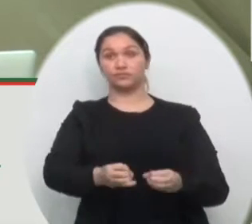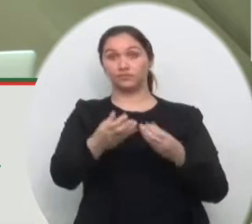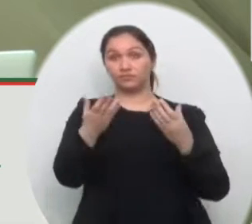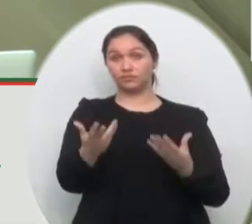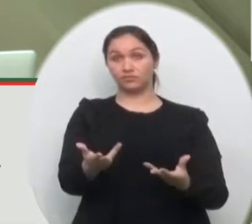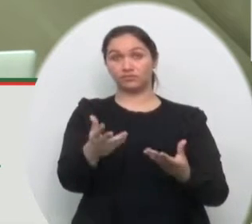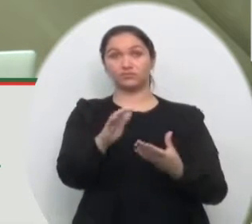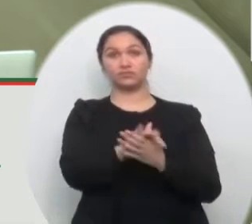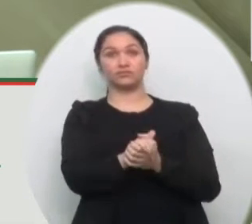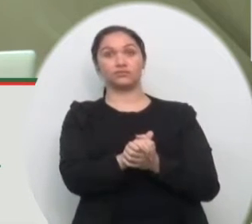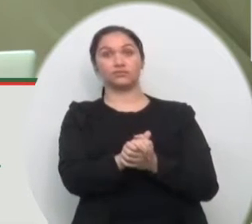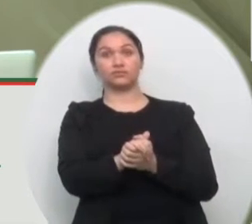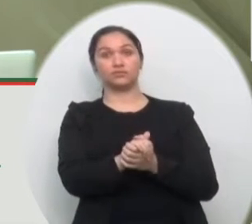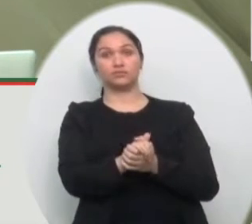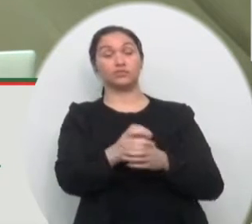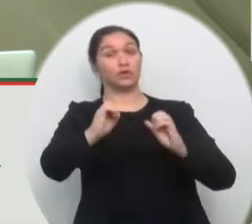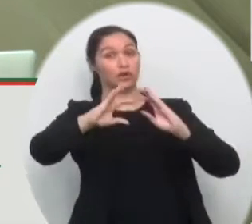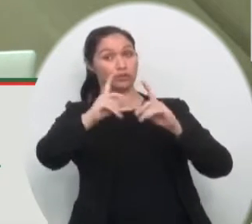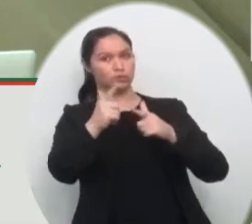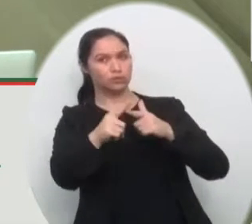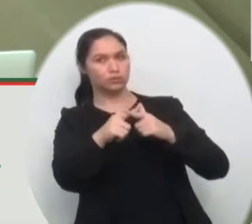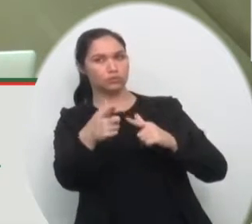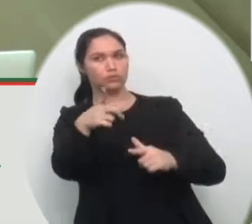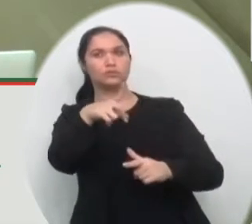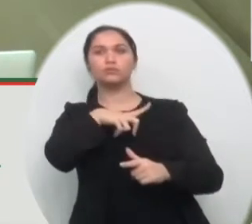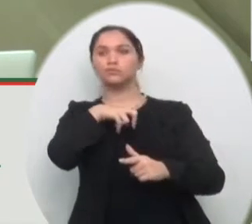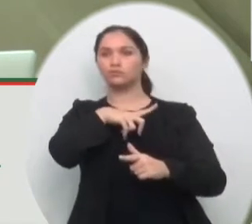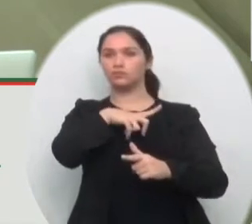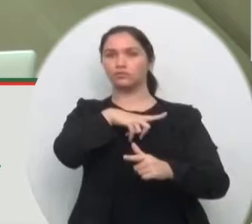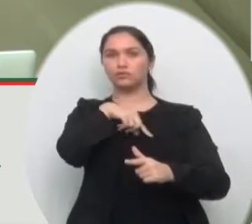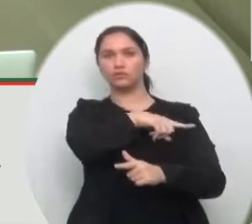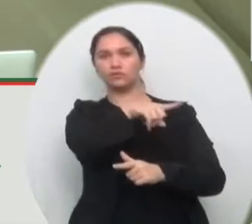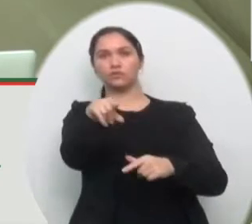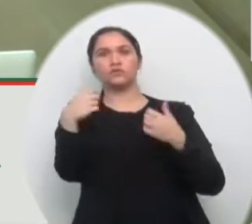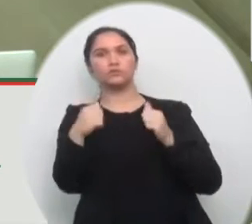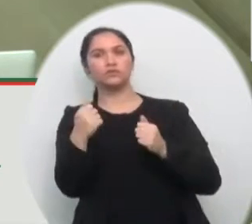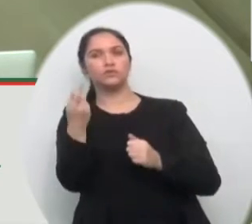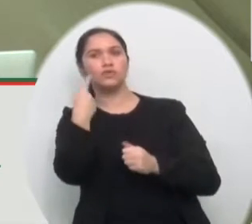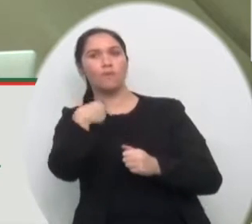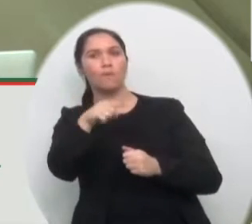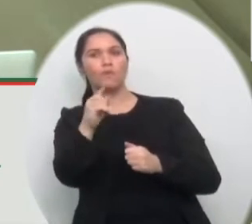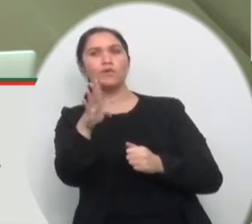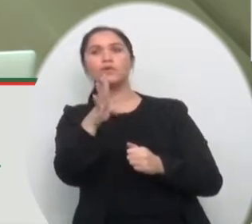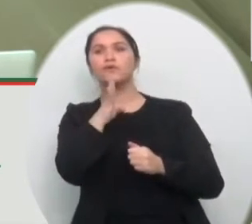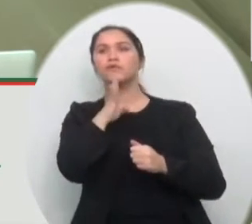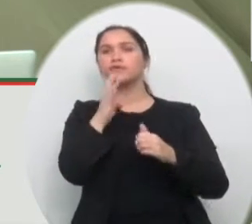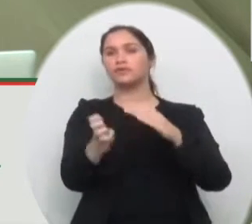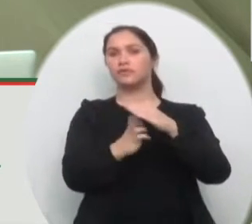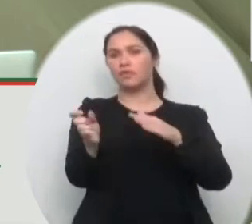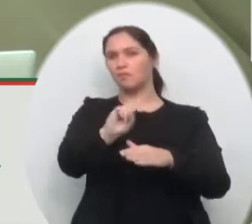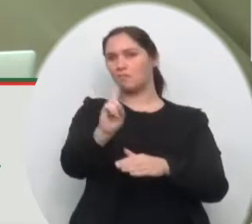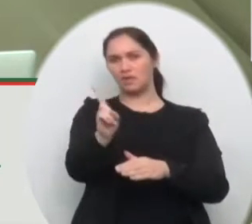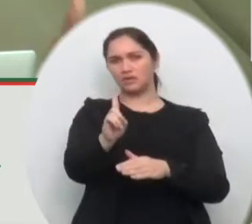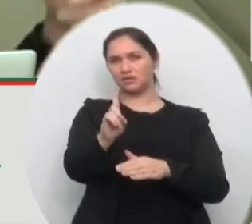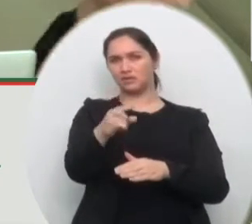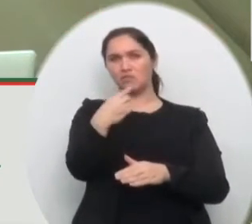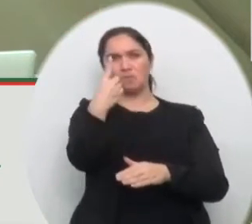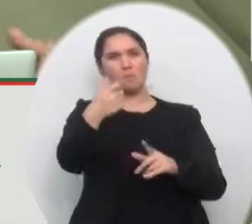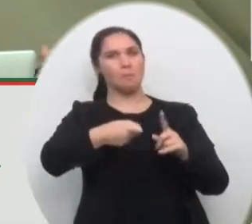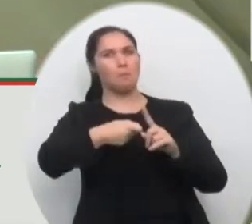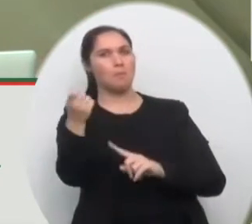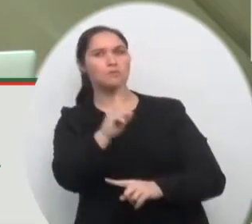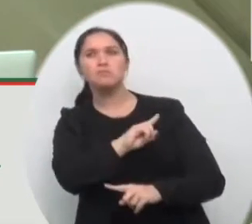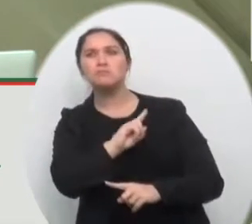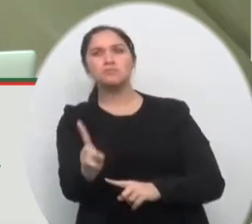ó, mediante a tudo isso, vocês estão todos convidados a conhecer a empresa, mas não é daqui 15 dias, daqui um mês, marcar para